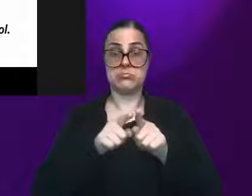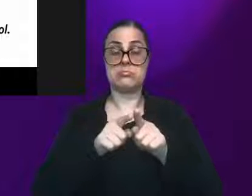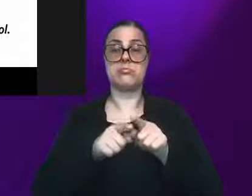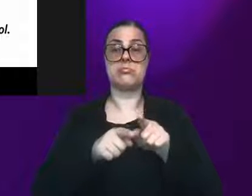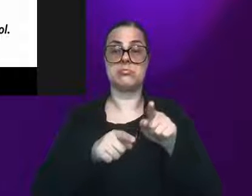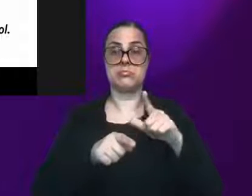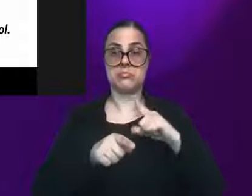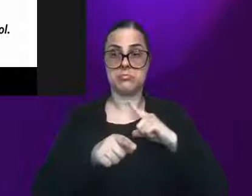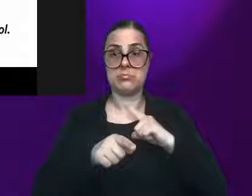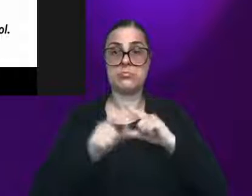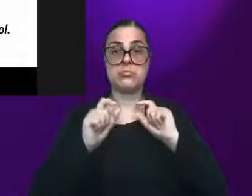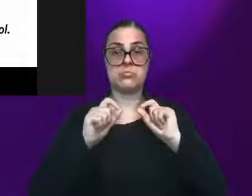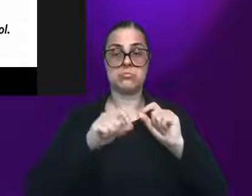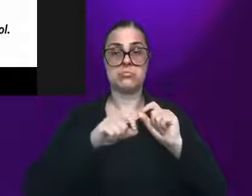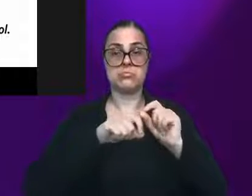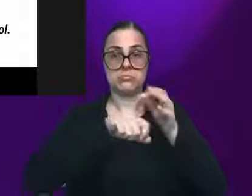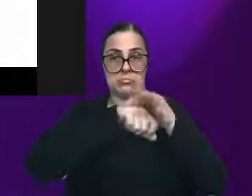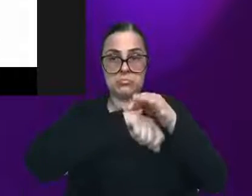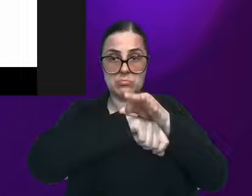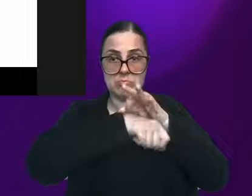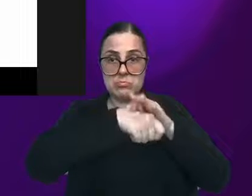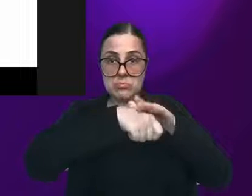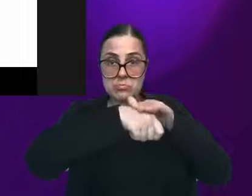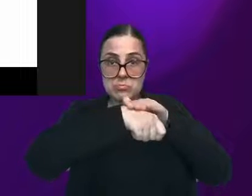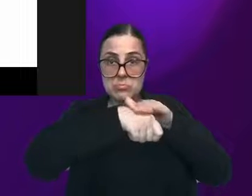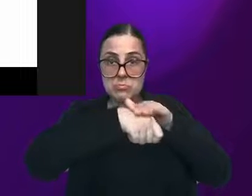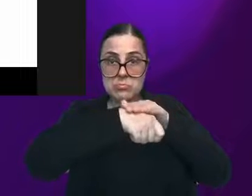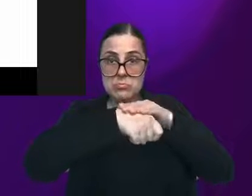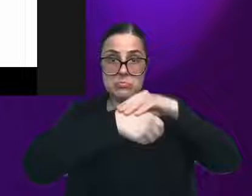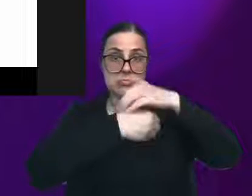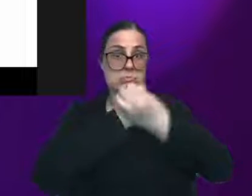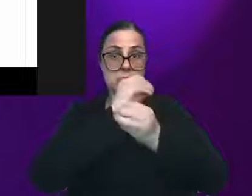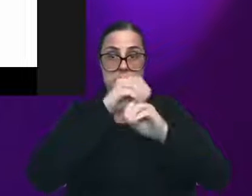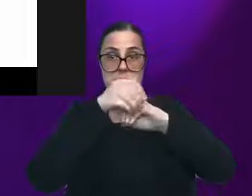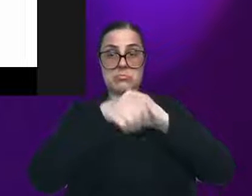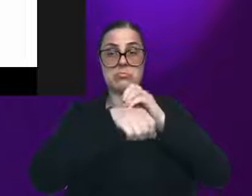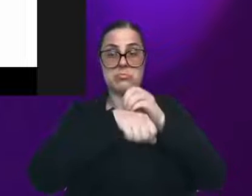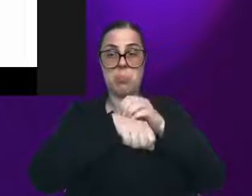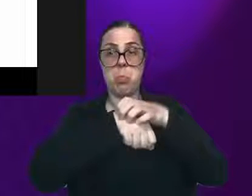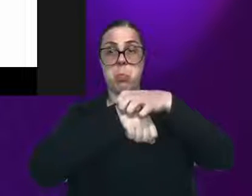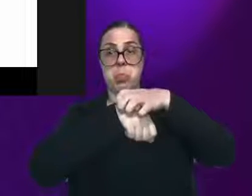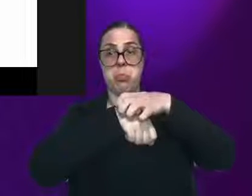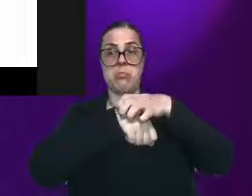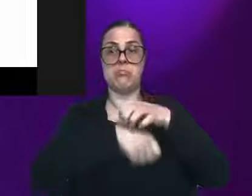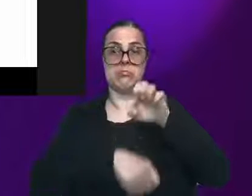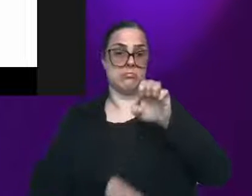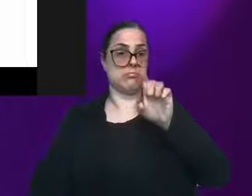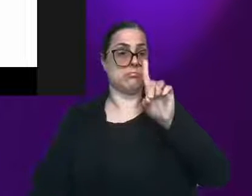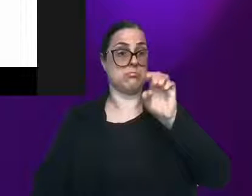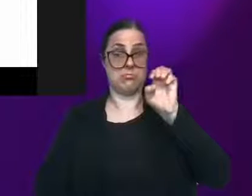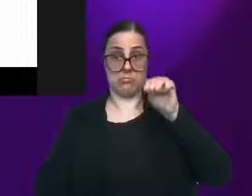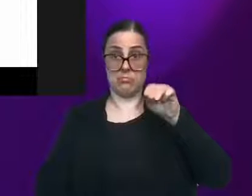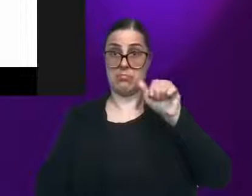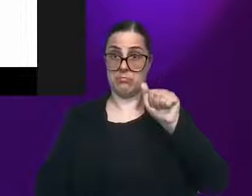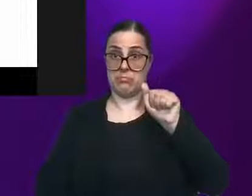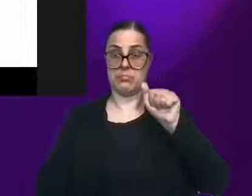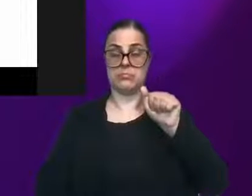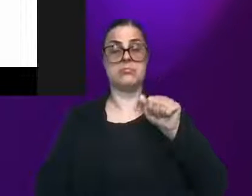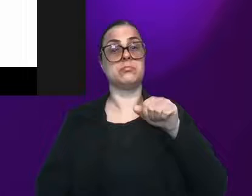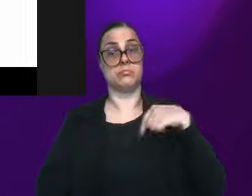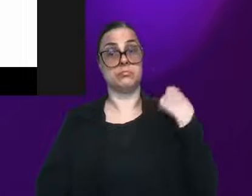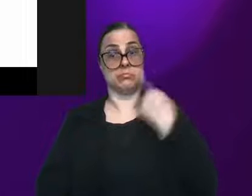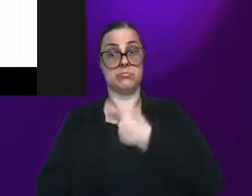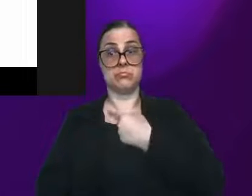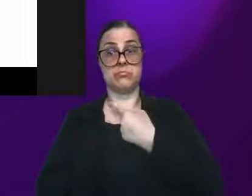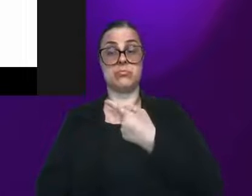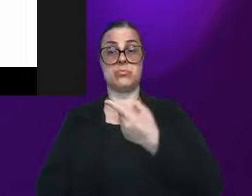do tecido, e aí você tem a formação do edema. E especificamente no rim, no órgão que a gente está falando mais hoje